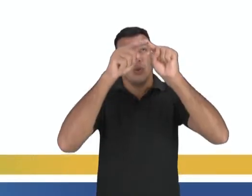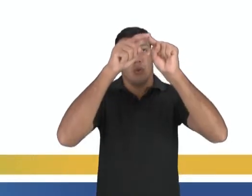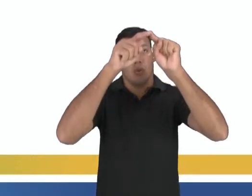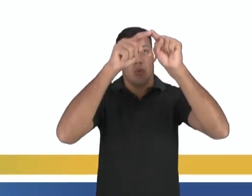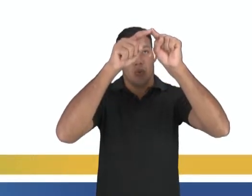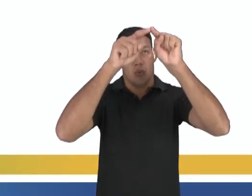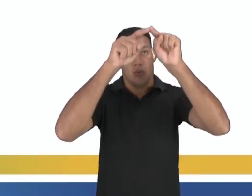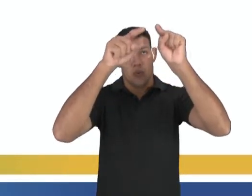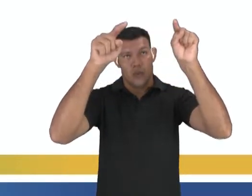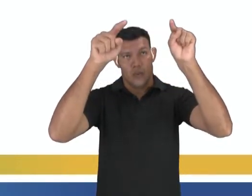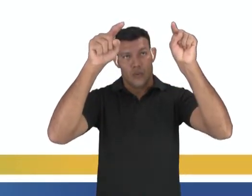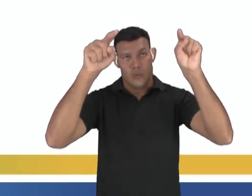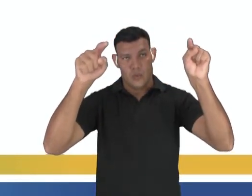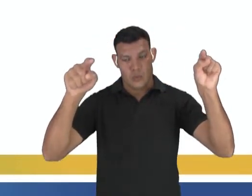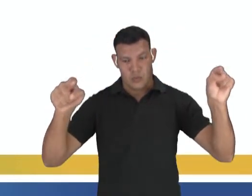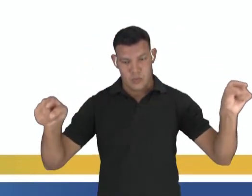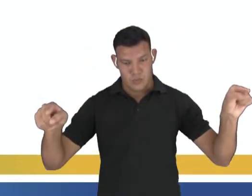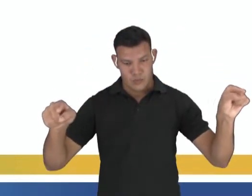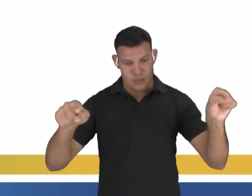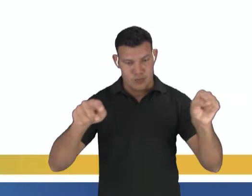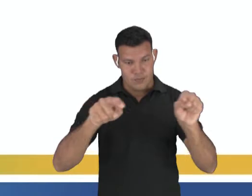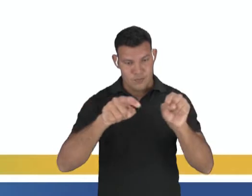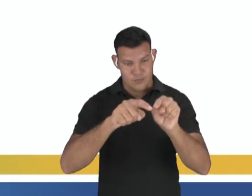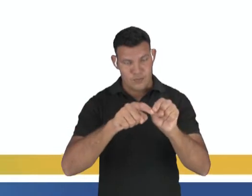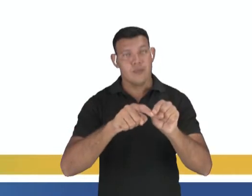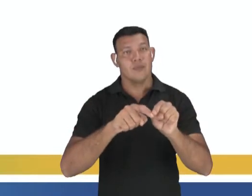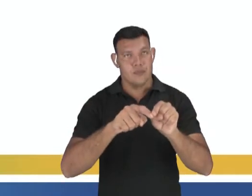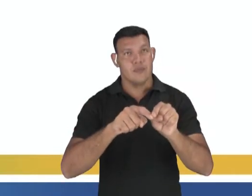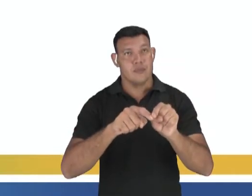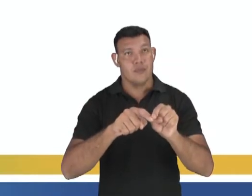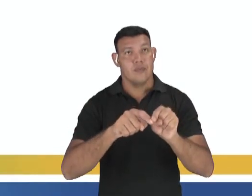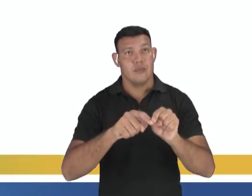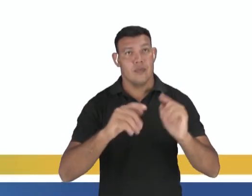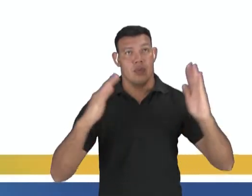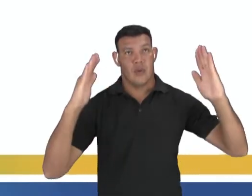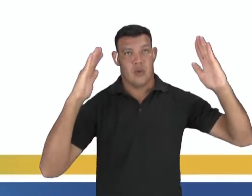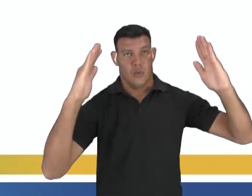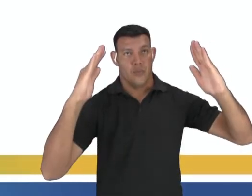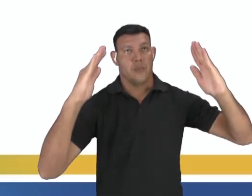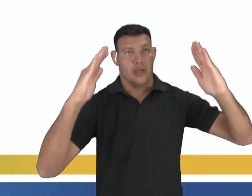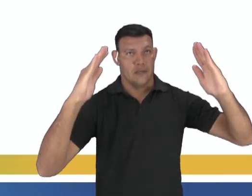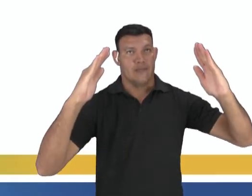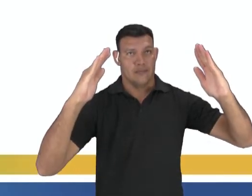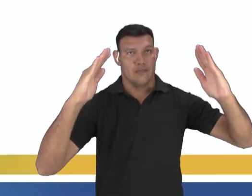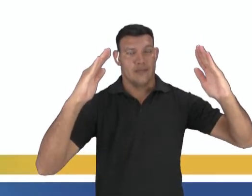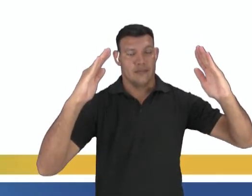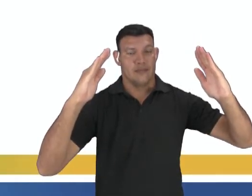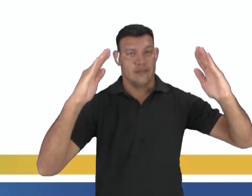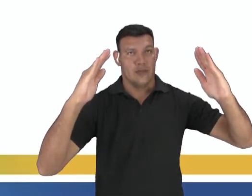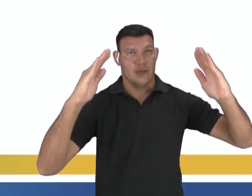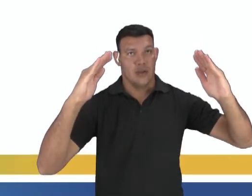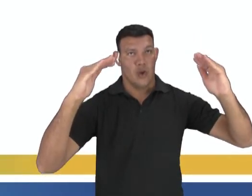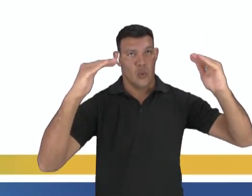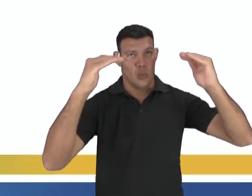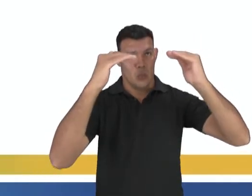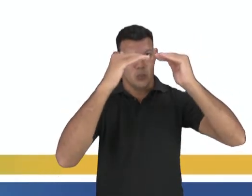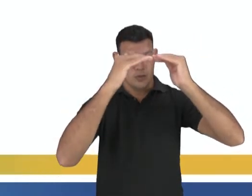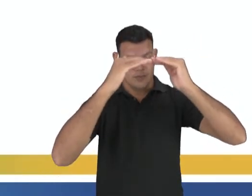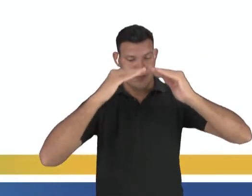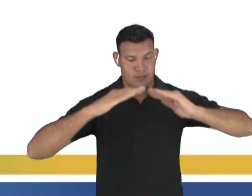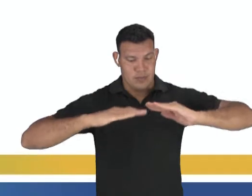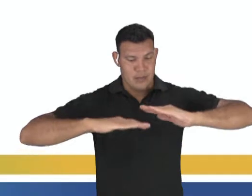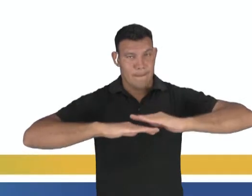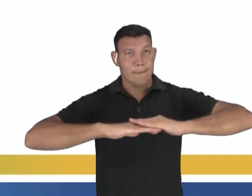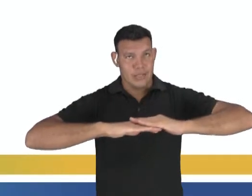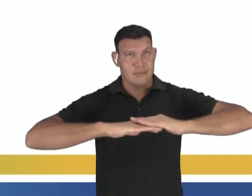caso do trapézio, ele tem duas bases, que são esses lados paralelos. Uma eu chamo de base maior, a outra eu chamo de